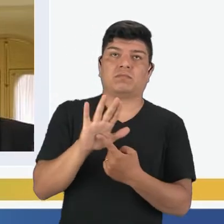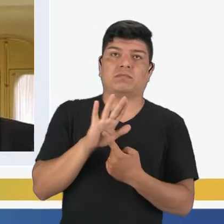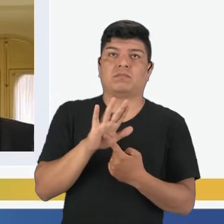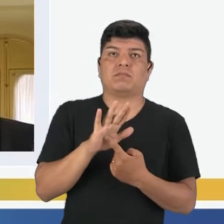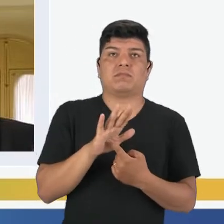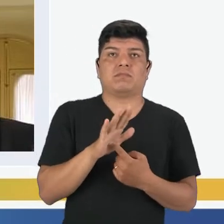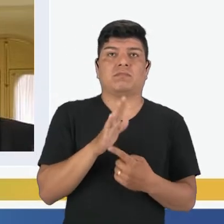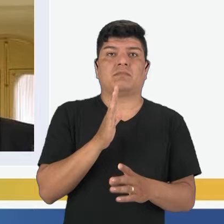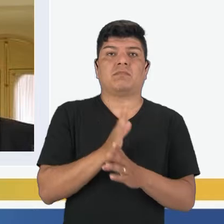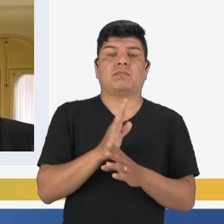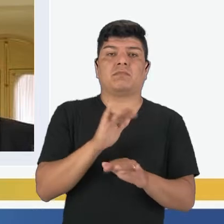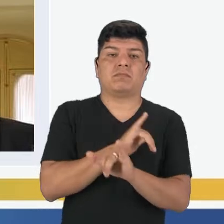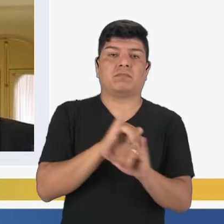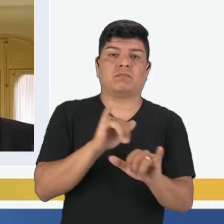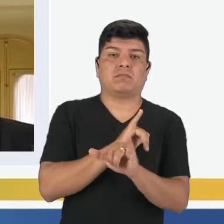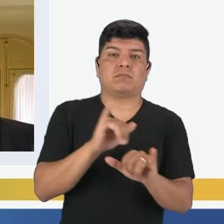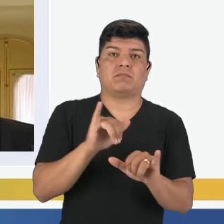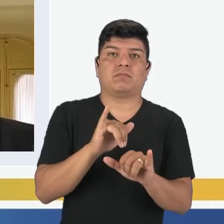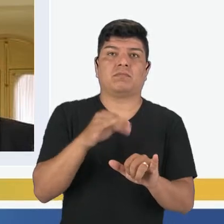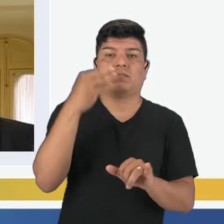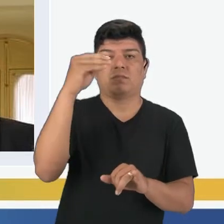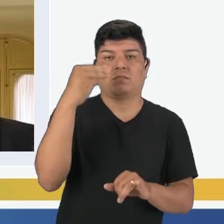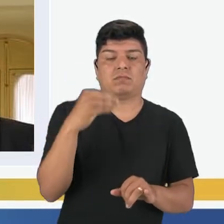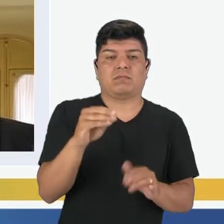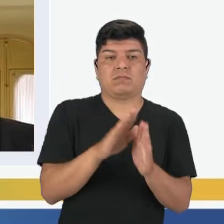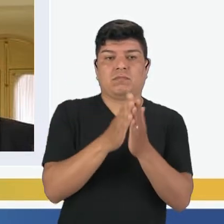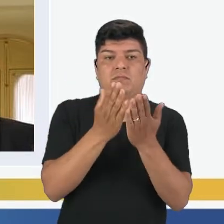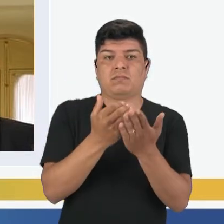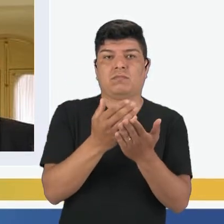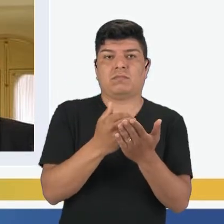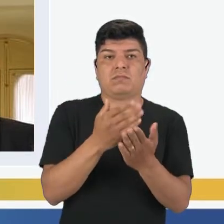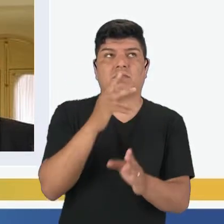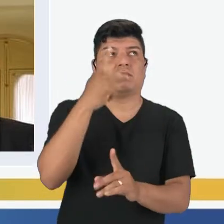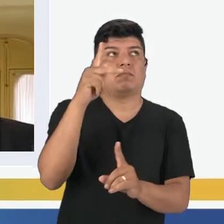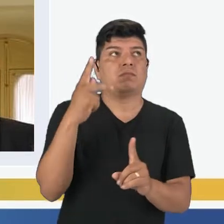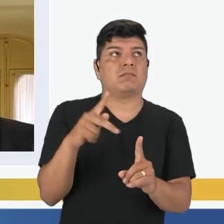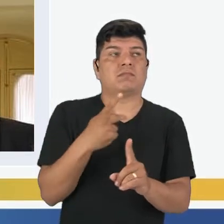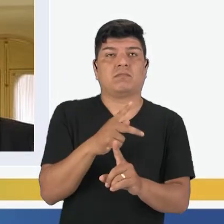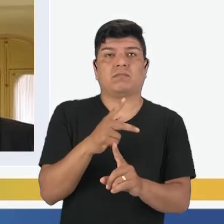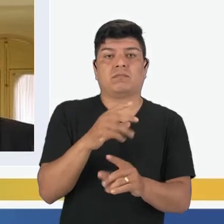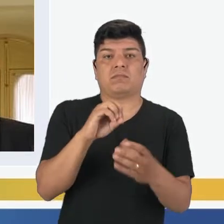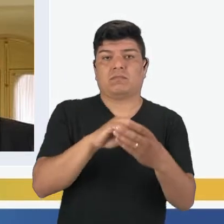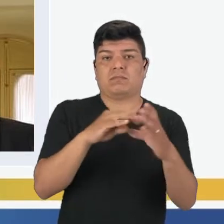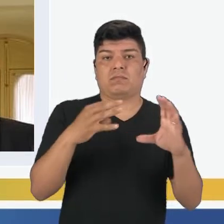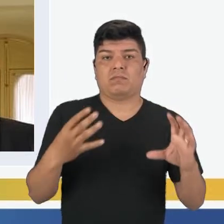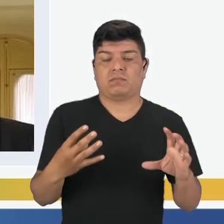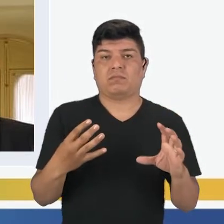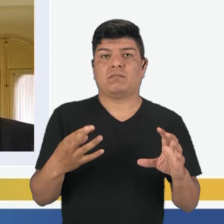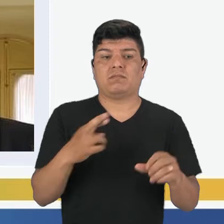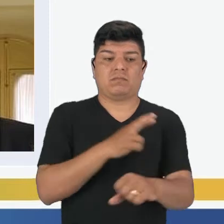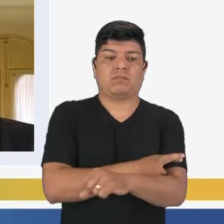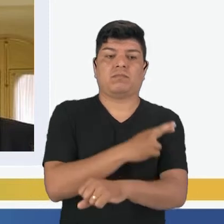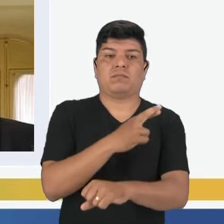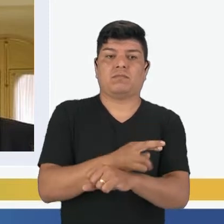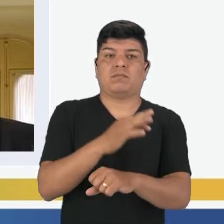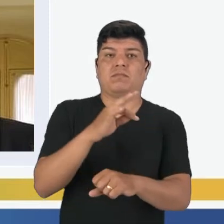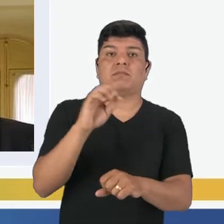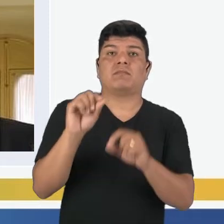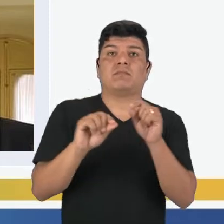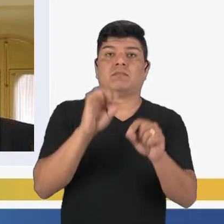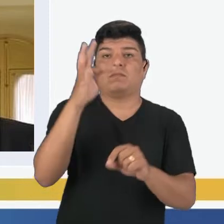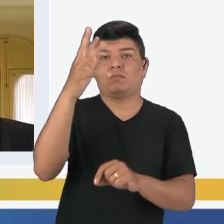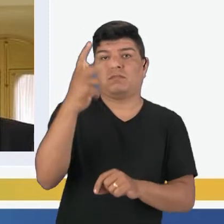destaca-se por publicar livros sobre a religião do candomblé. Uma das características das religiões de matriz africana, elas